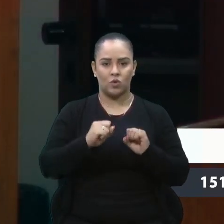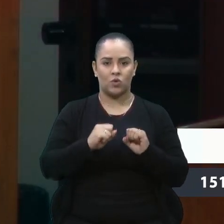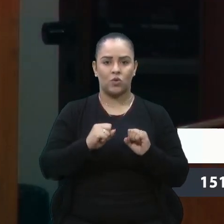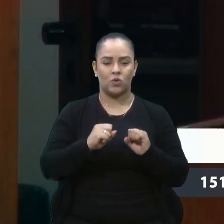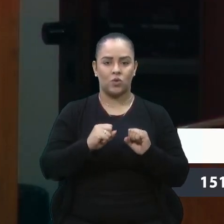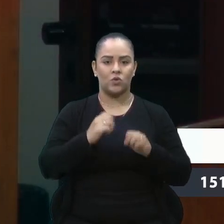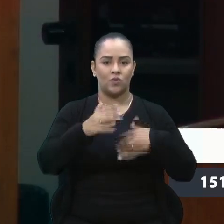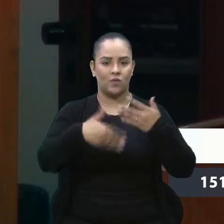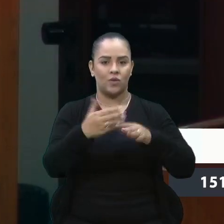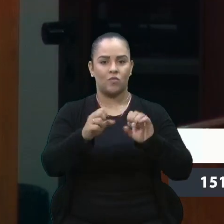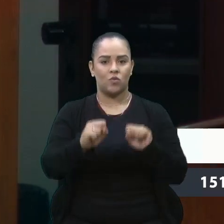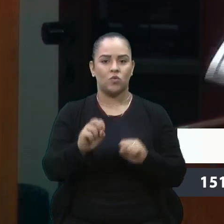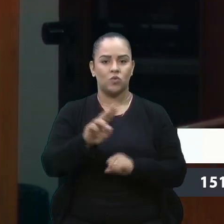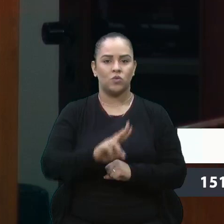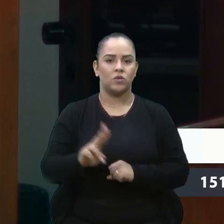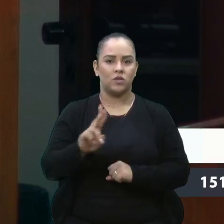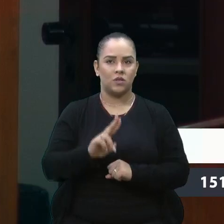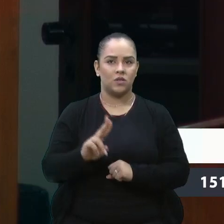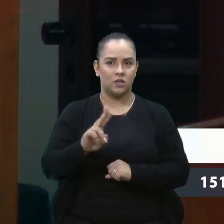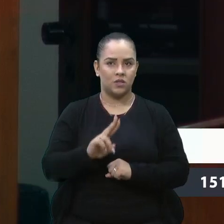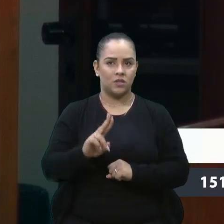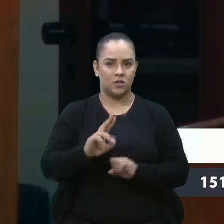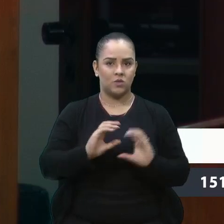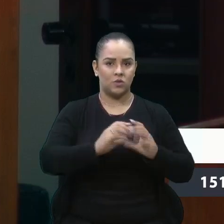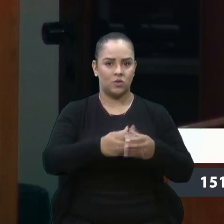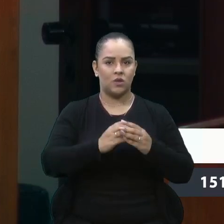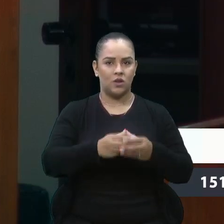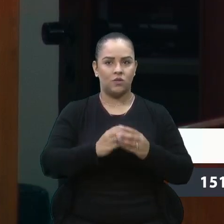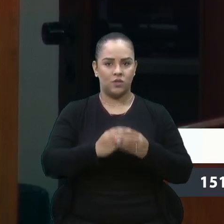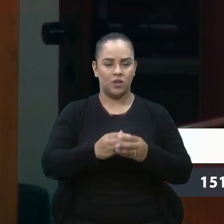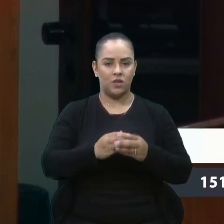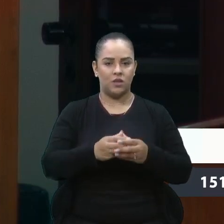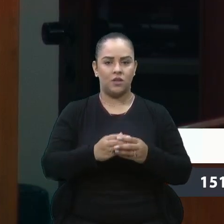pode utilizar como prática de turismo esportivo.